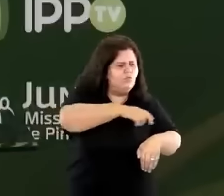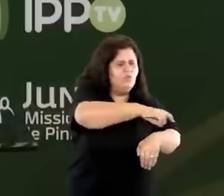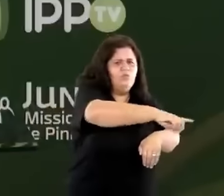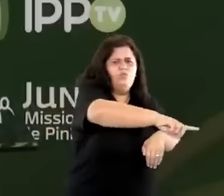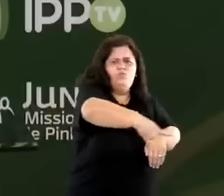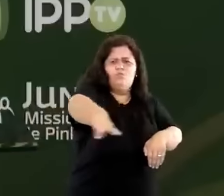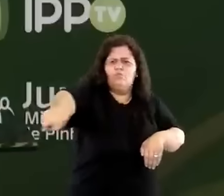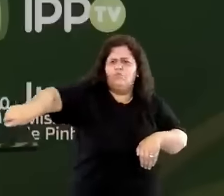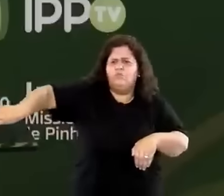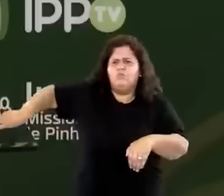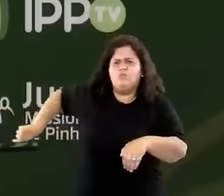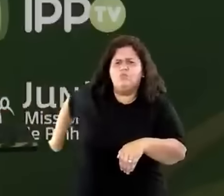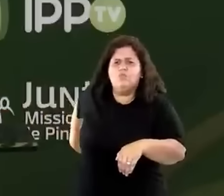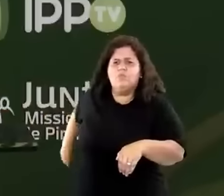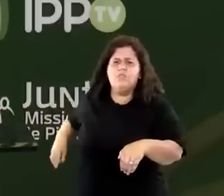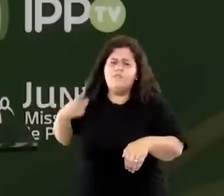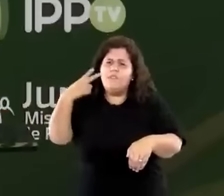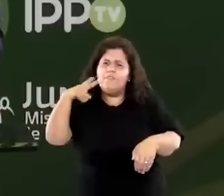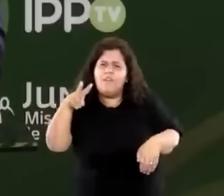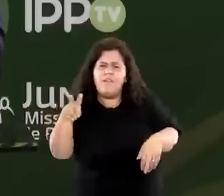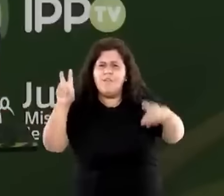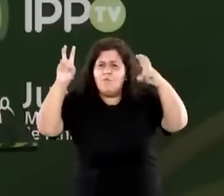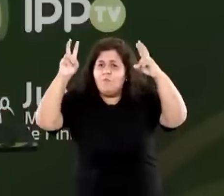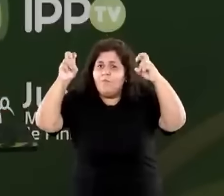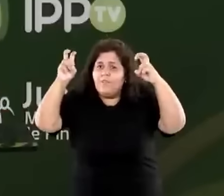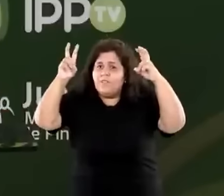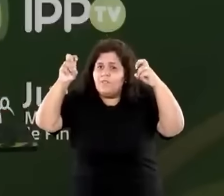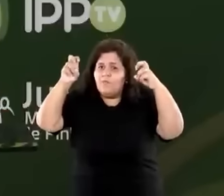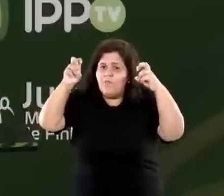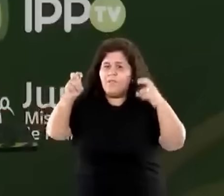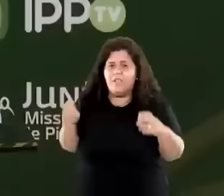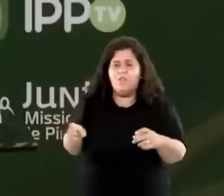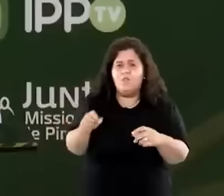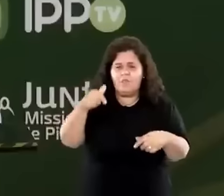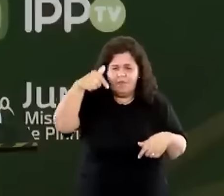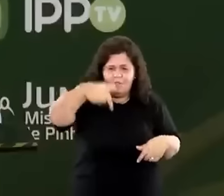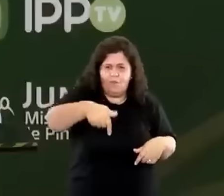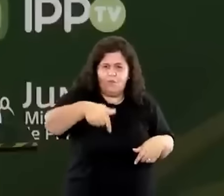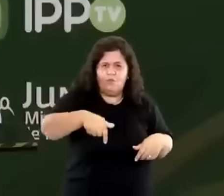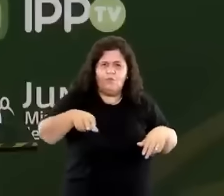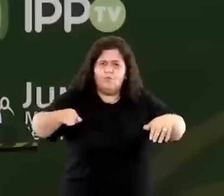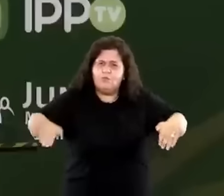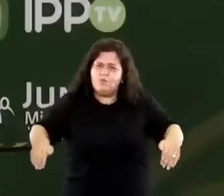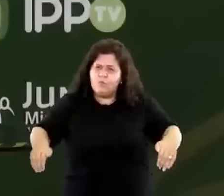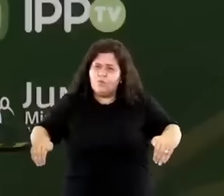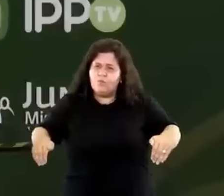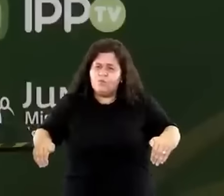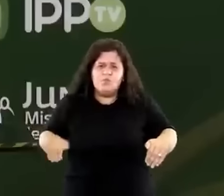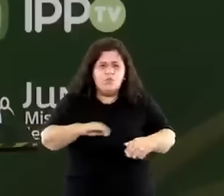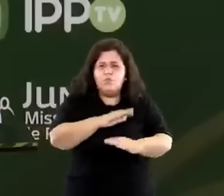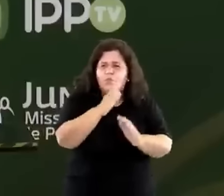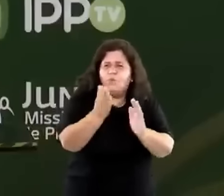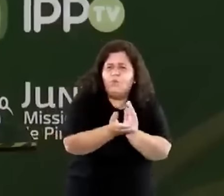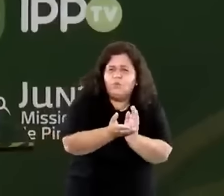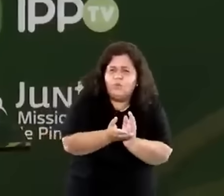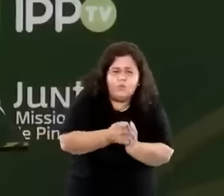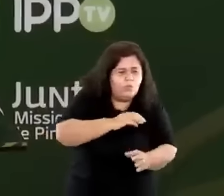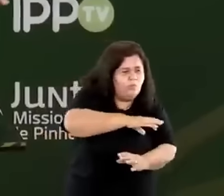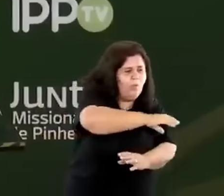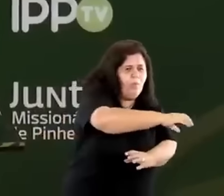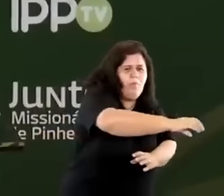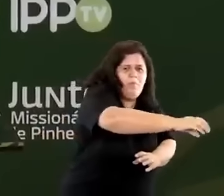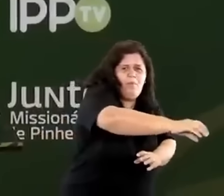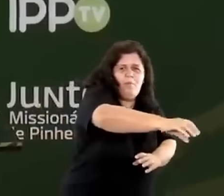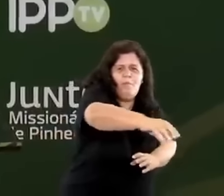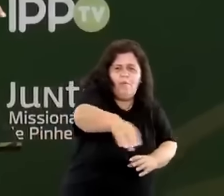eh você eh você vai perceber que eh no meio do Trono e tudo está aqui ao redor do